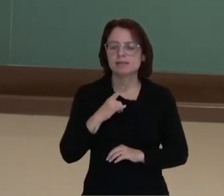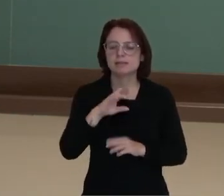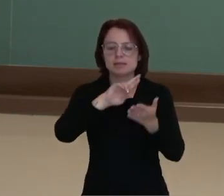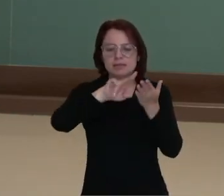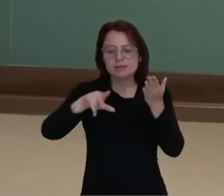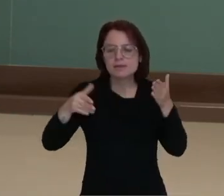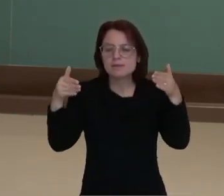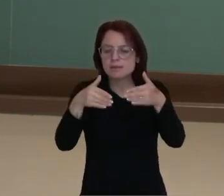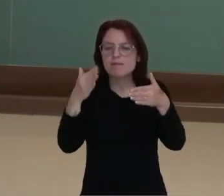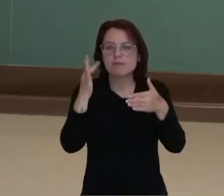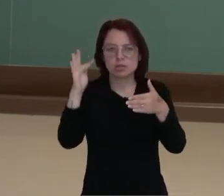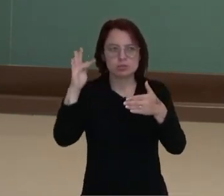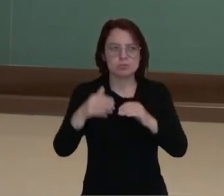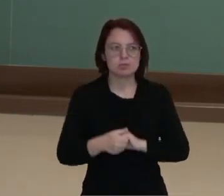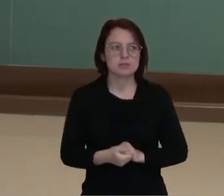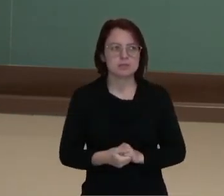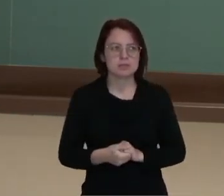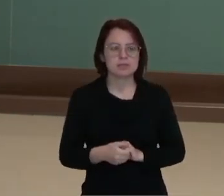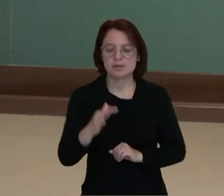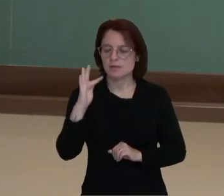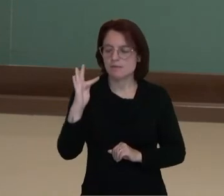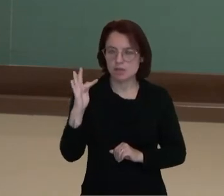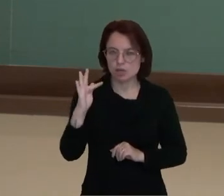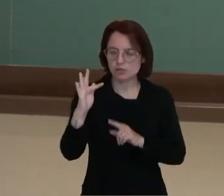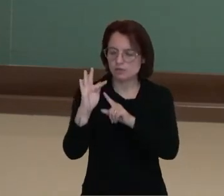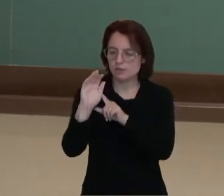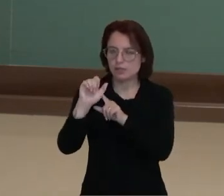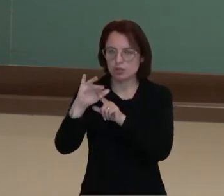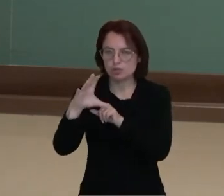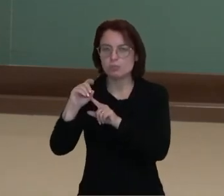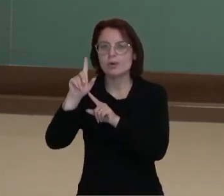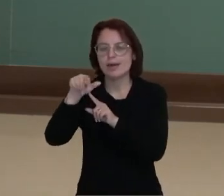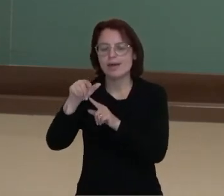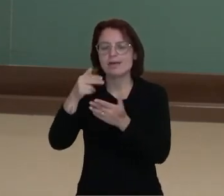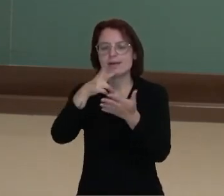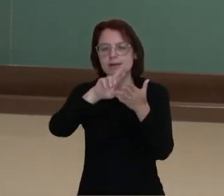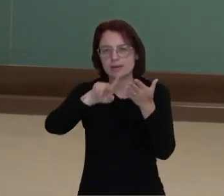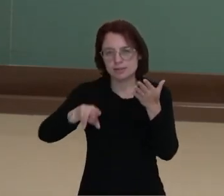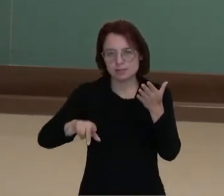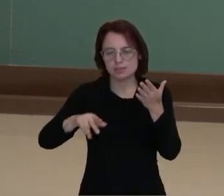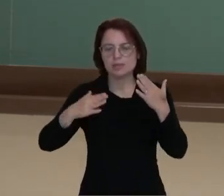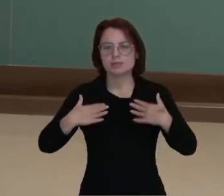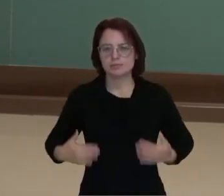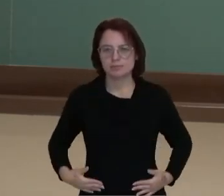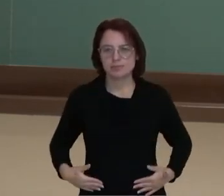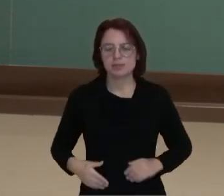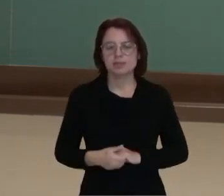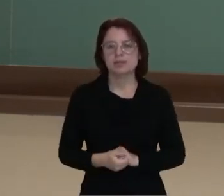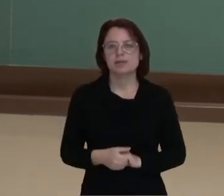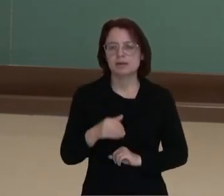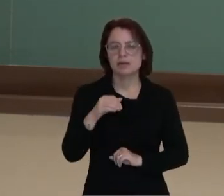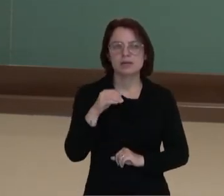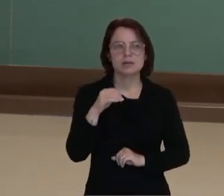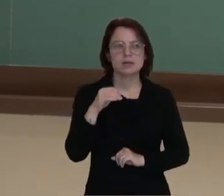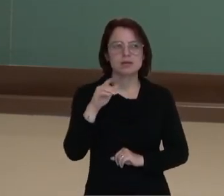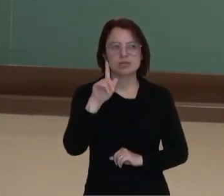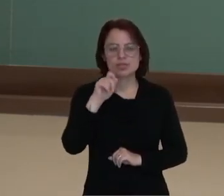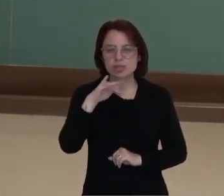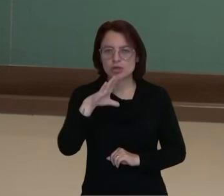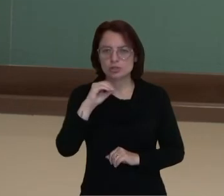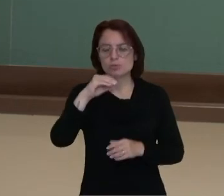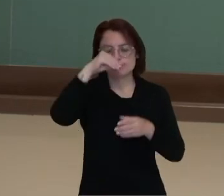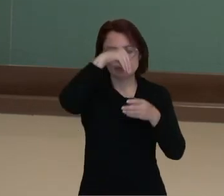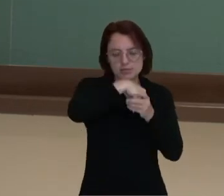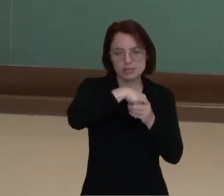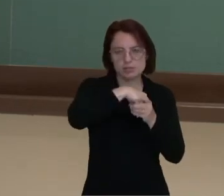com fenótipos mensuráveis. Então, fenótipo é a característica física, genótipo é a constituição genética. O meu